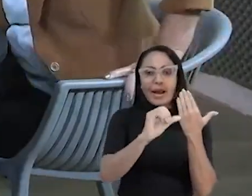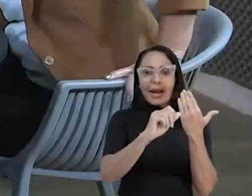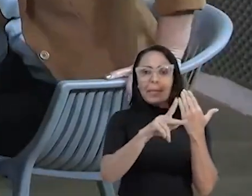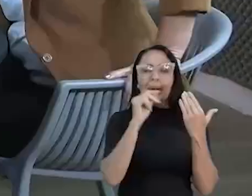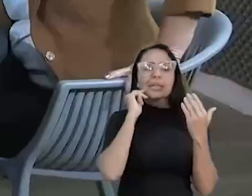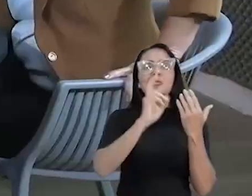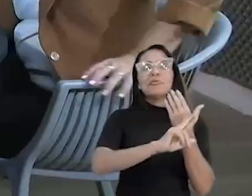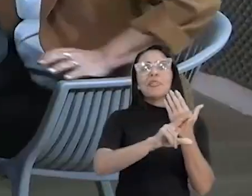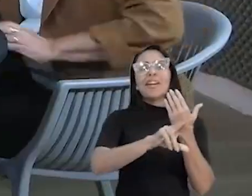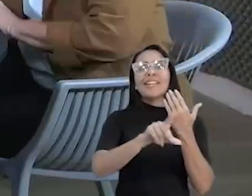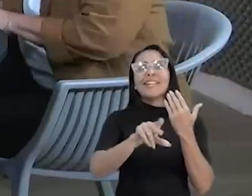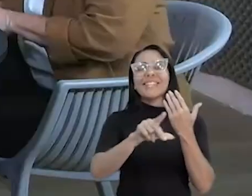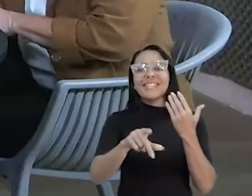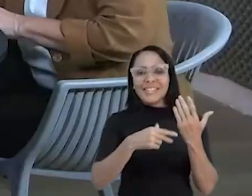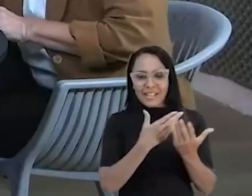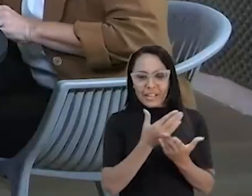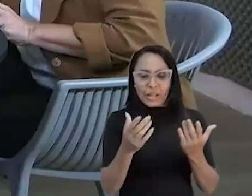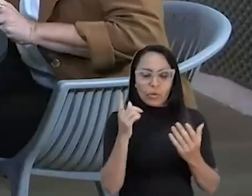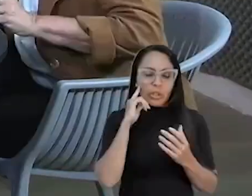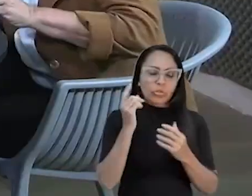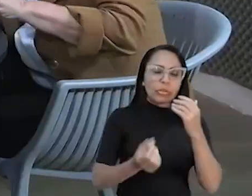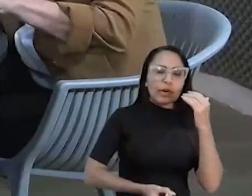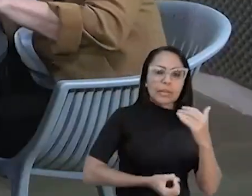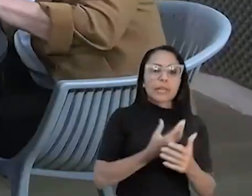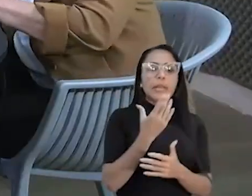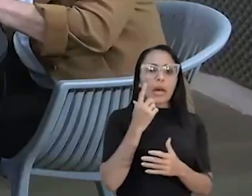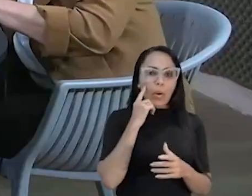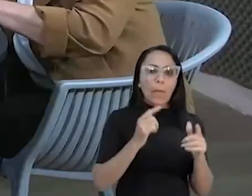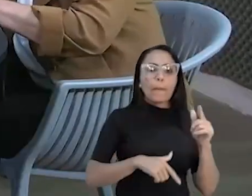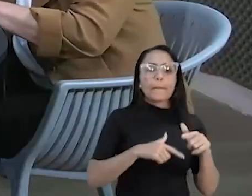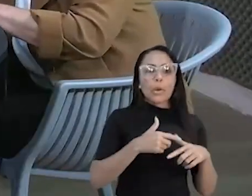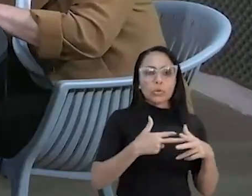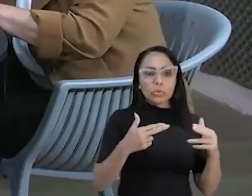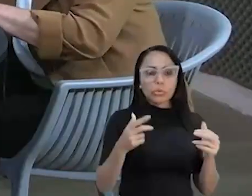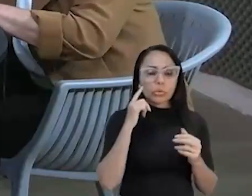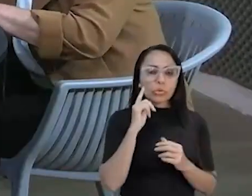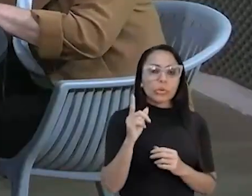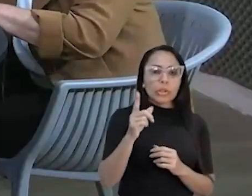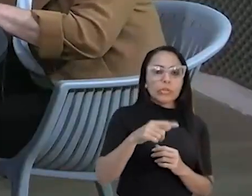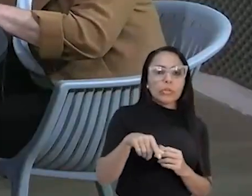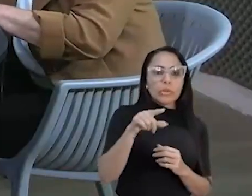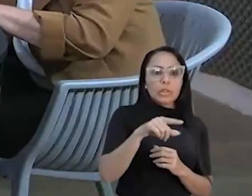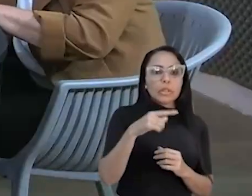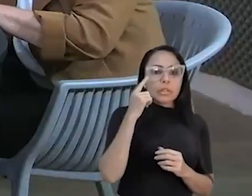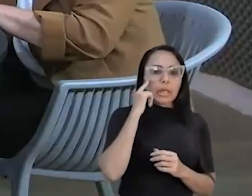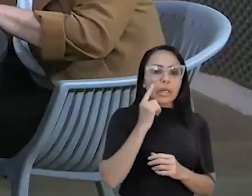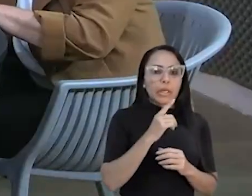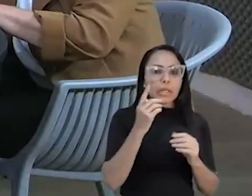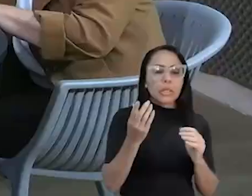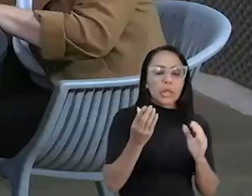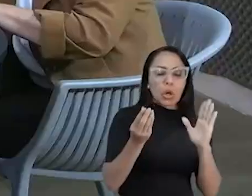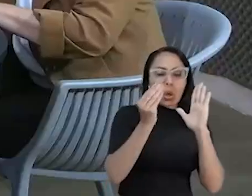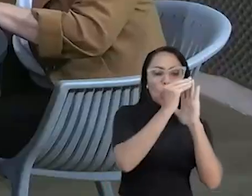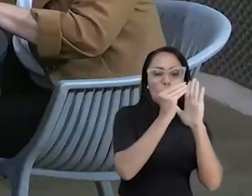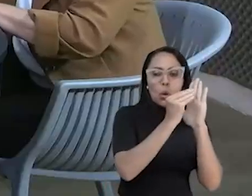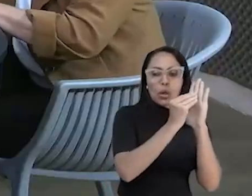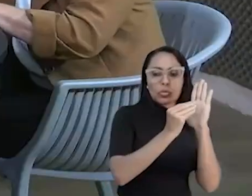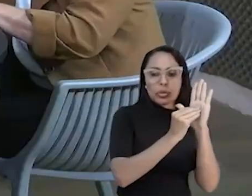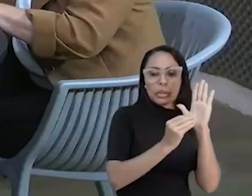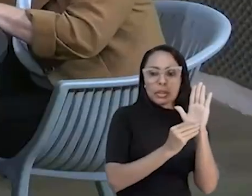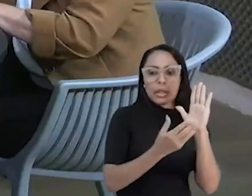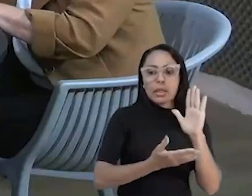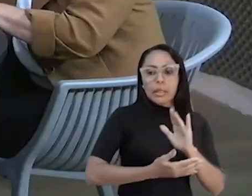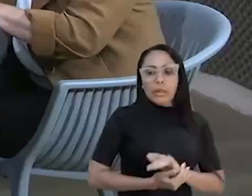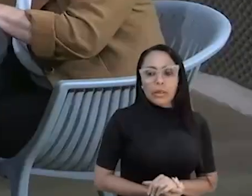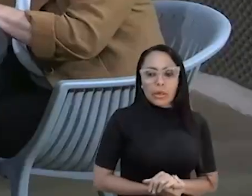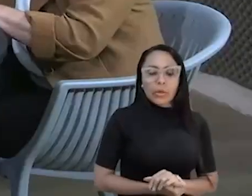diferente. Isso é uma tendência de quando a gente vai criar produtos e serviços, de você sair colocando a sua identidade nele. Então,